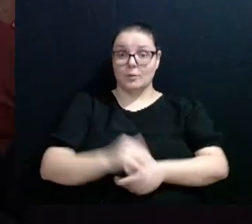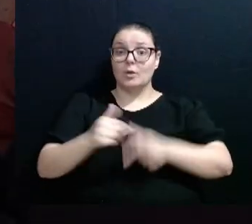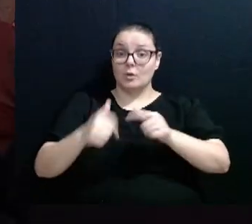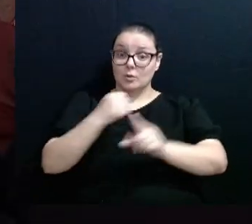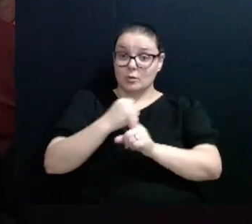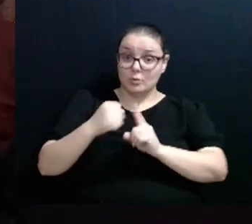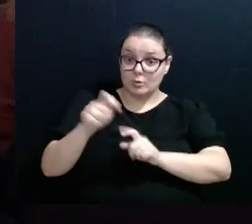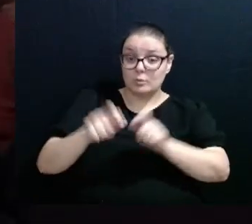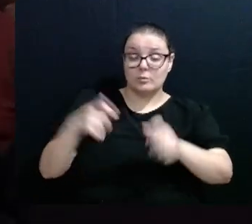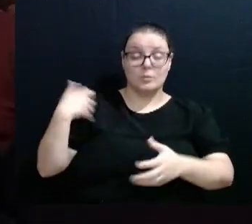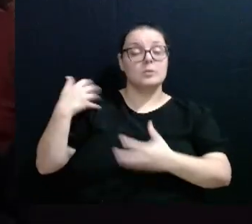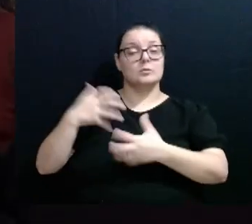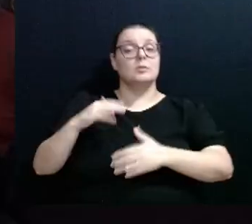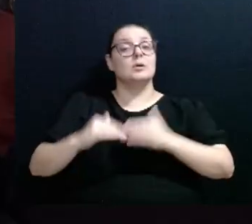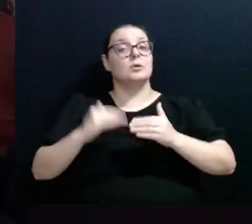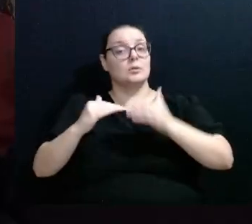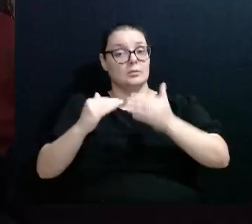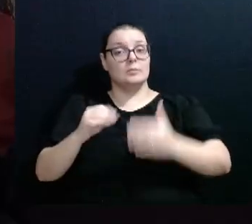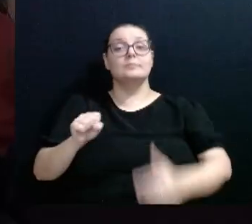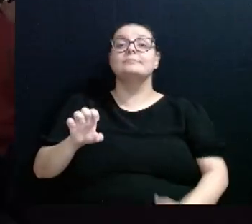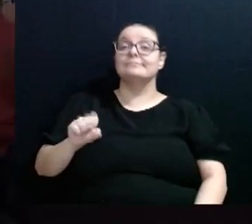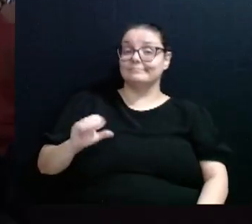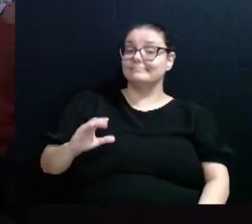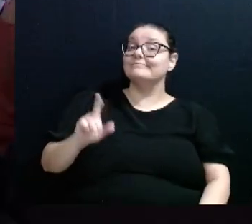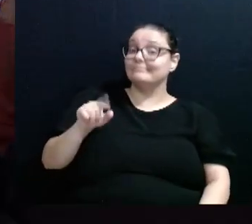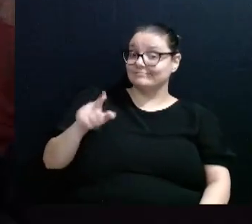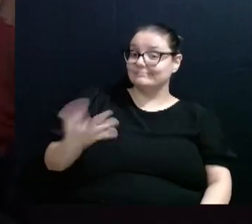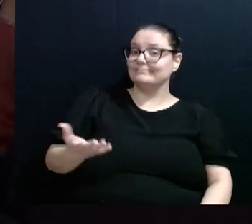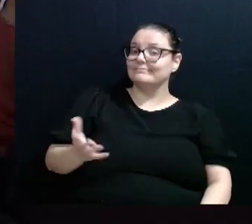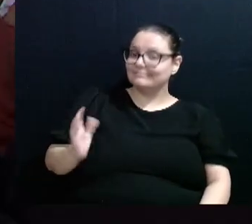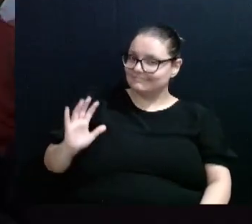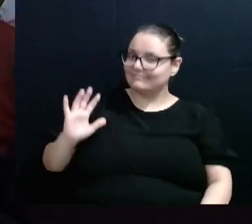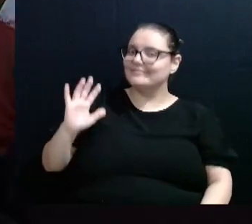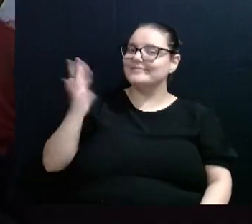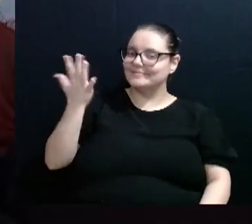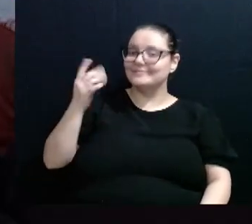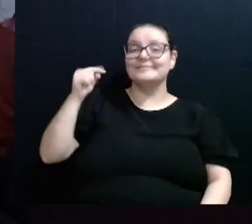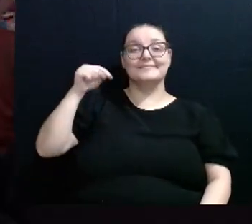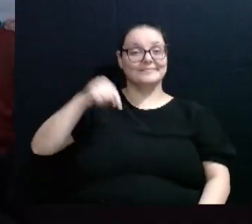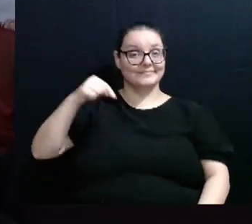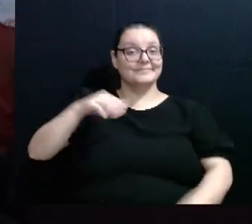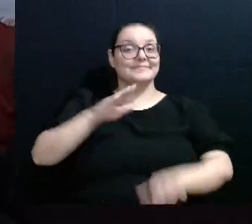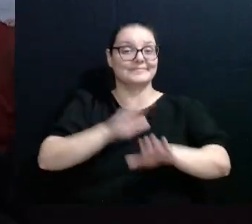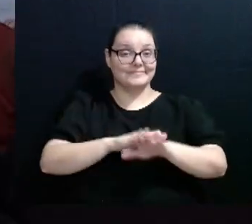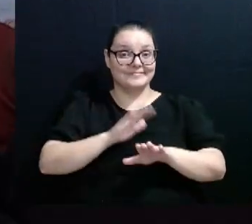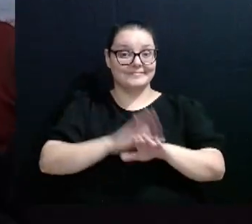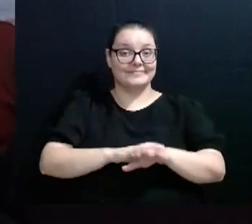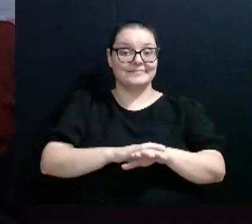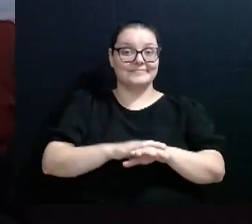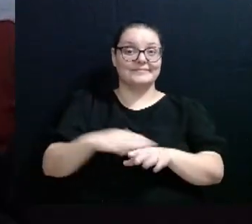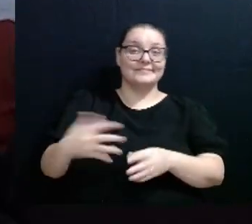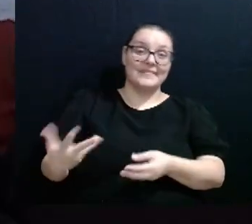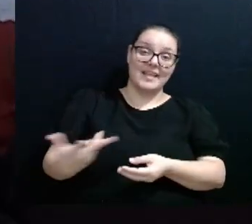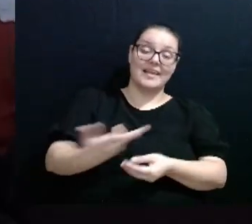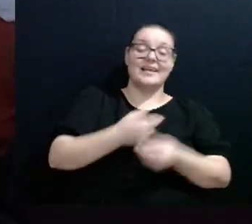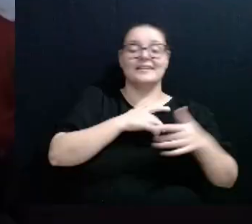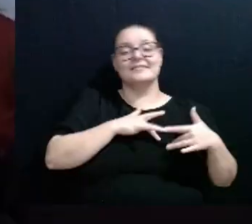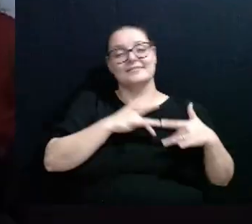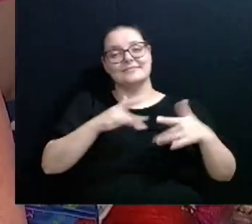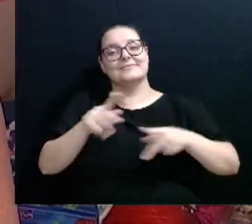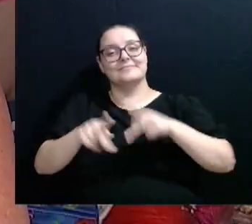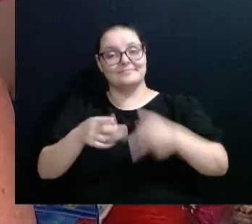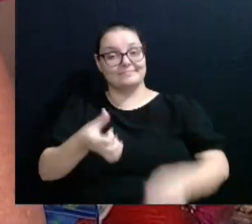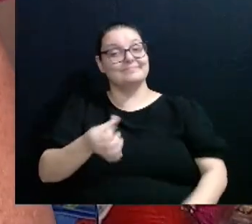é desenvolvido pelo SESC. Pois é, tá rolando por aqui a atividade Arte Solidária para o público